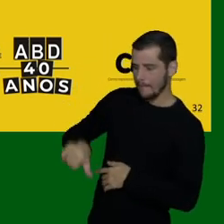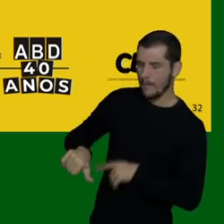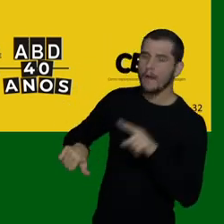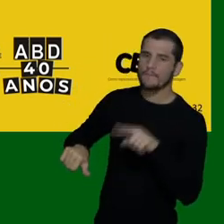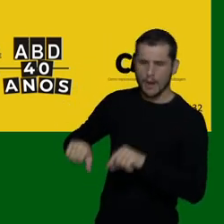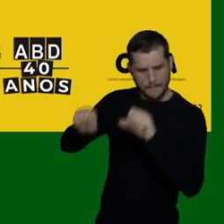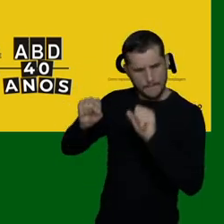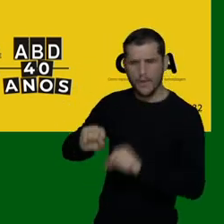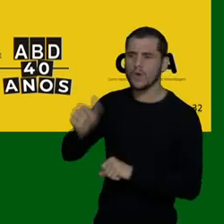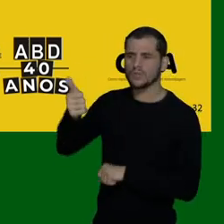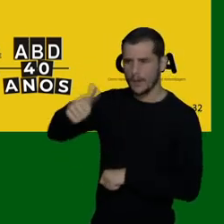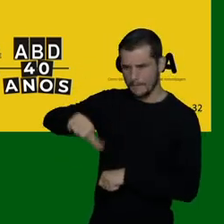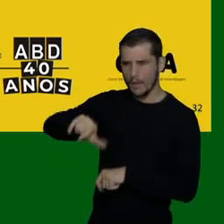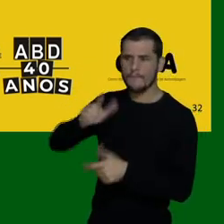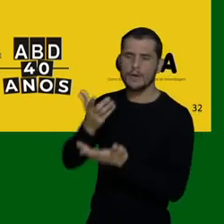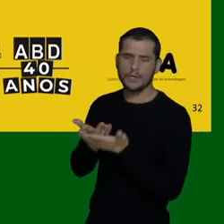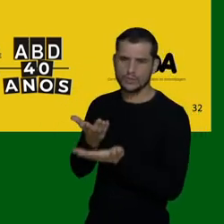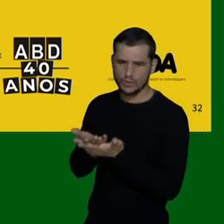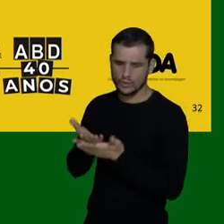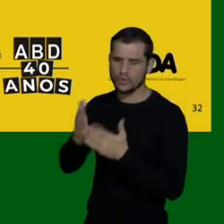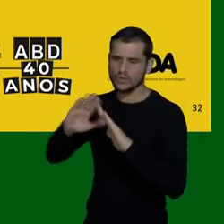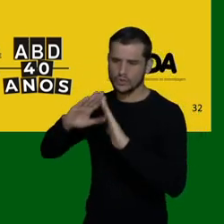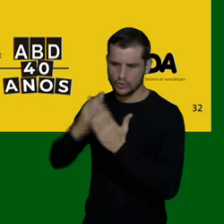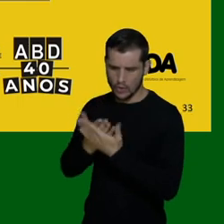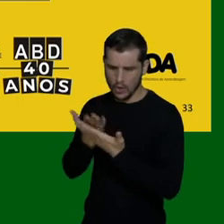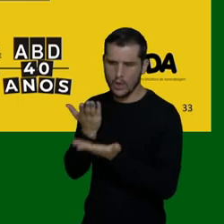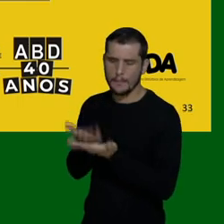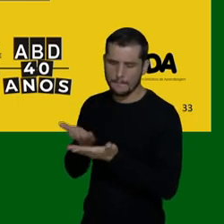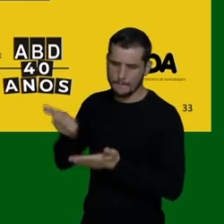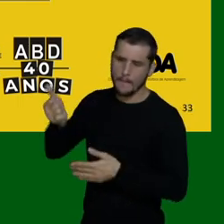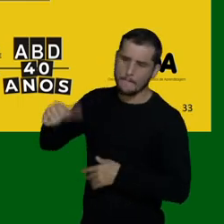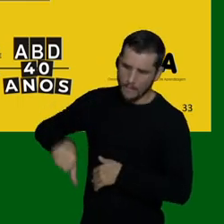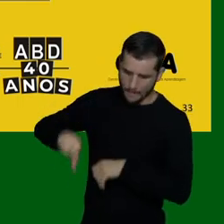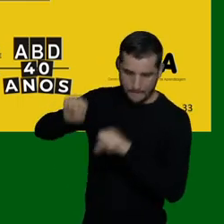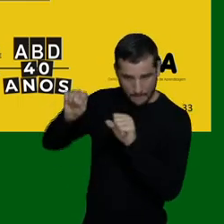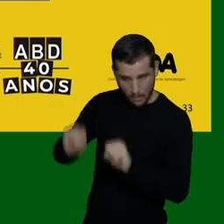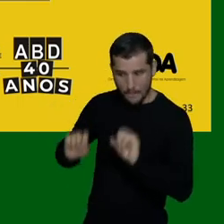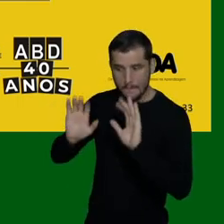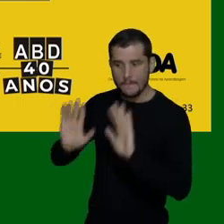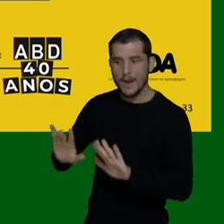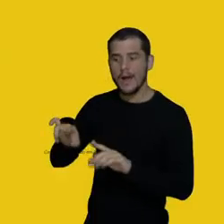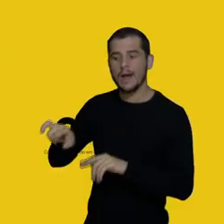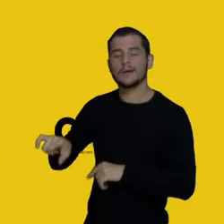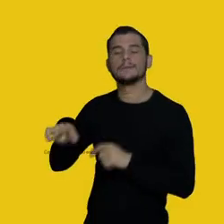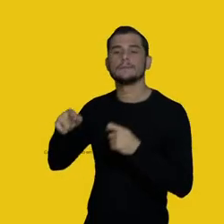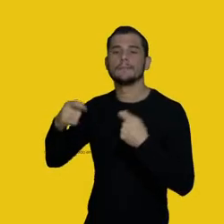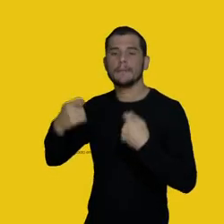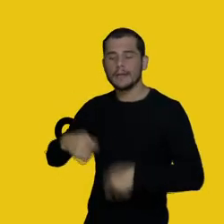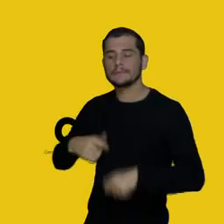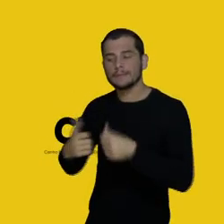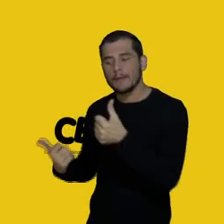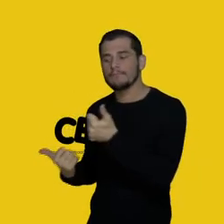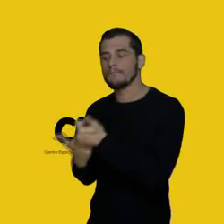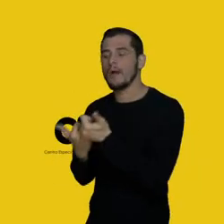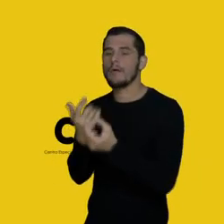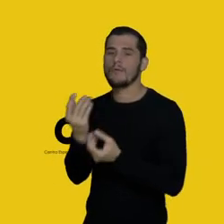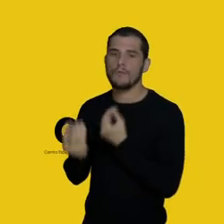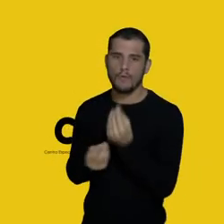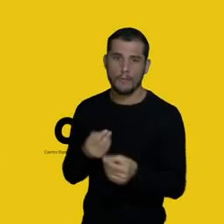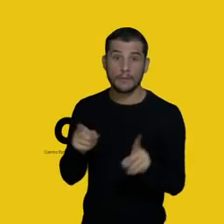né avaliações orais né você quer contar Aquele caso el da avaliação